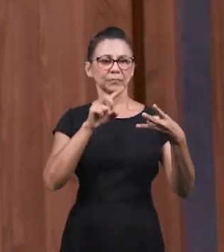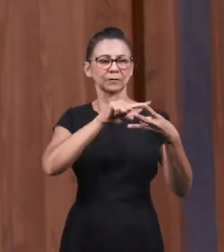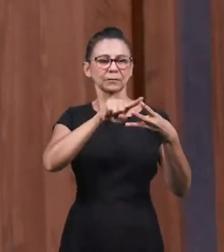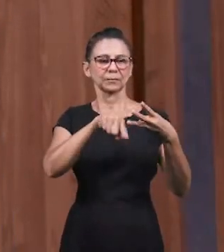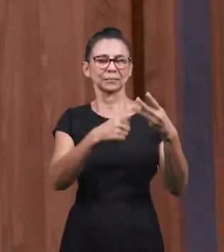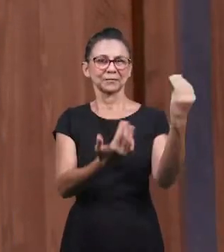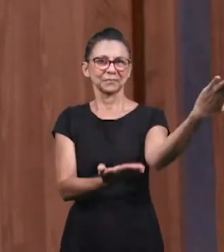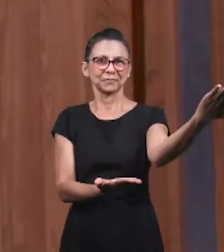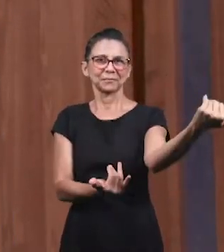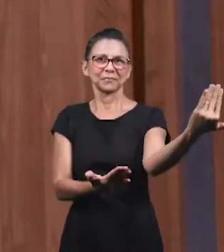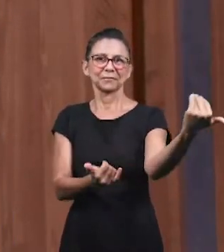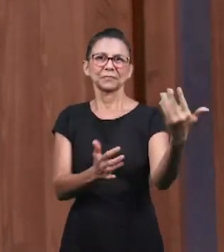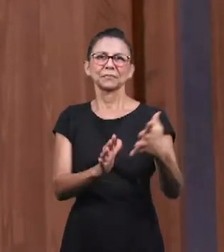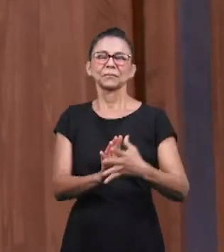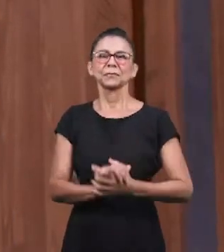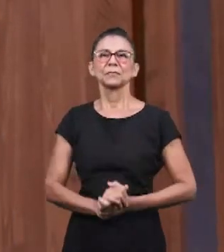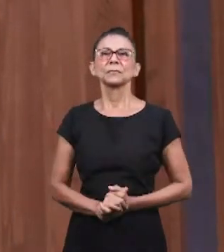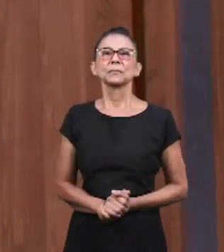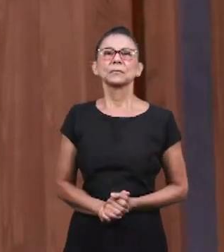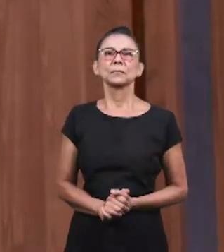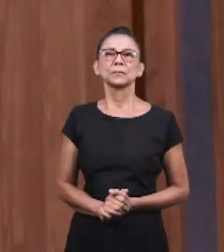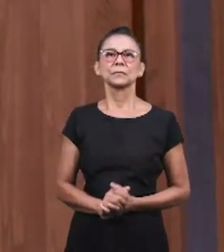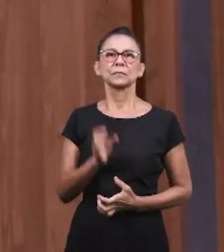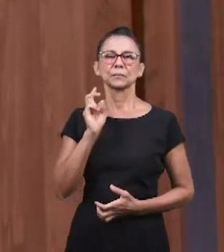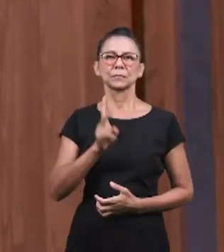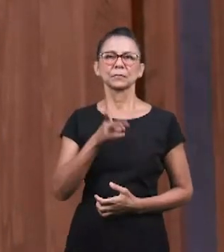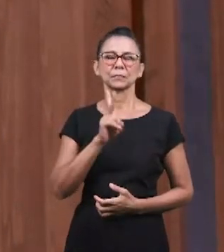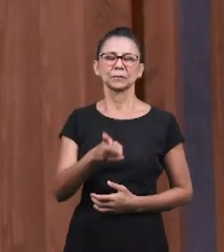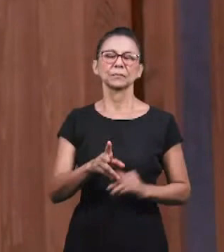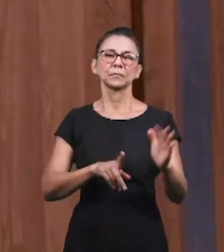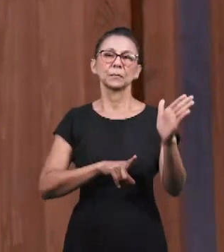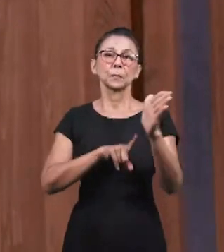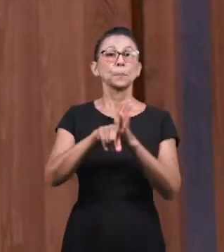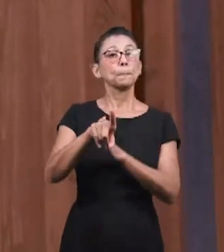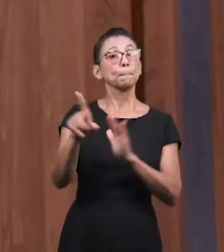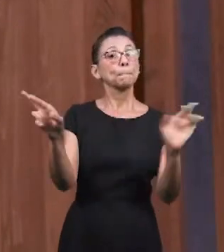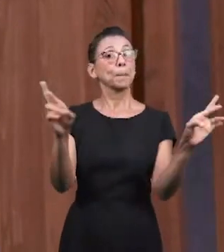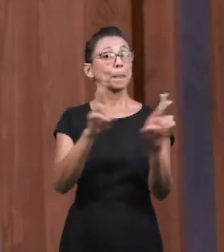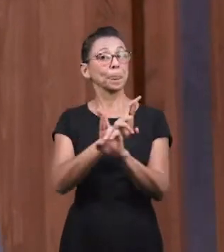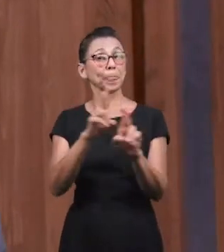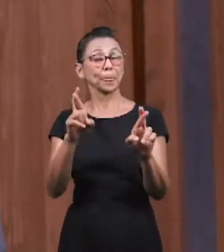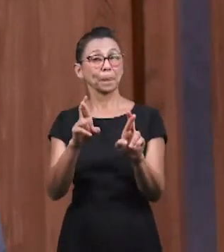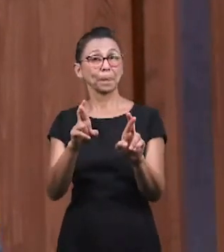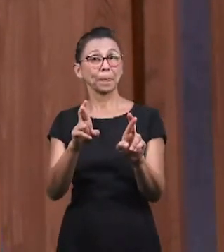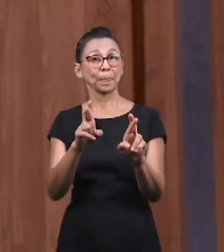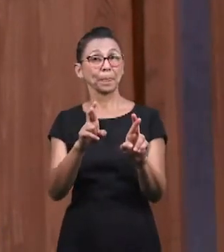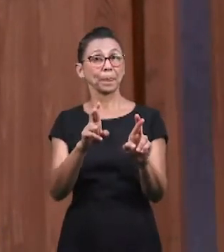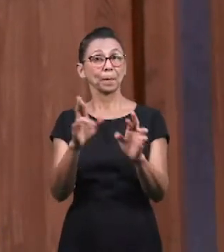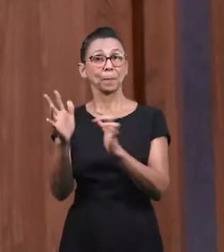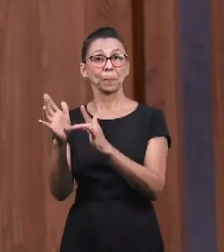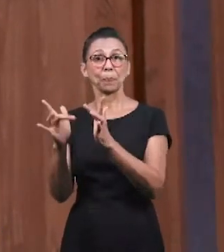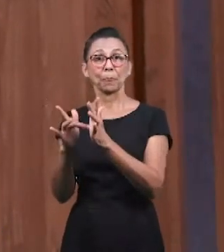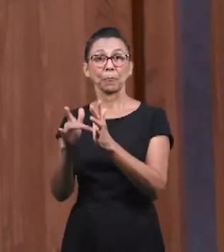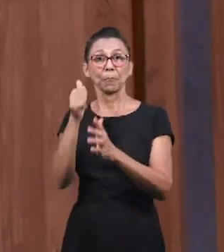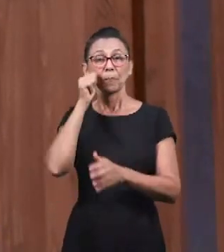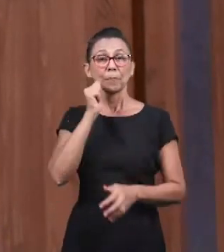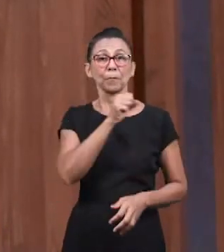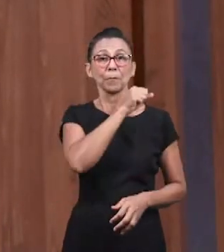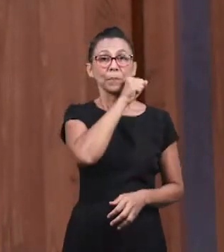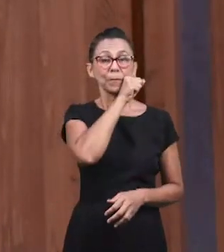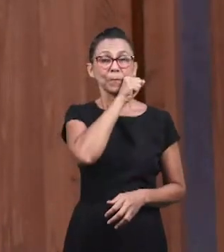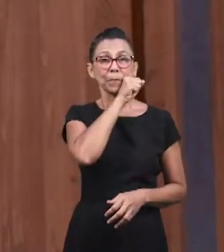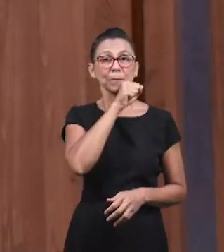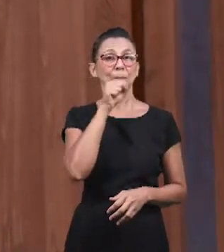a essa nossa segunda composição de perguntas relacionadas ao encontro de Jesus com a mulher samaritana, mas